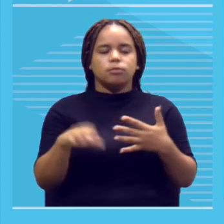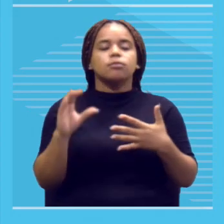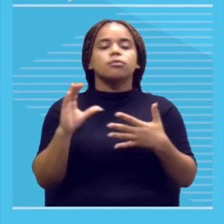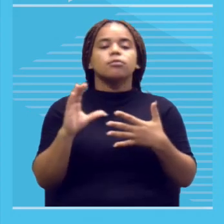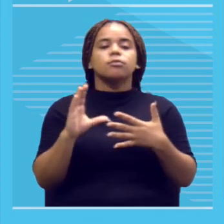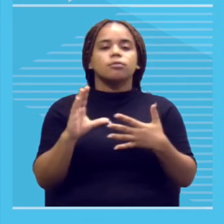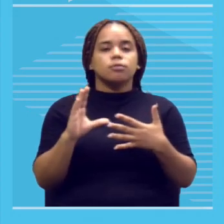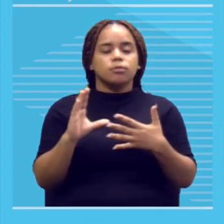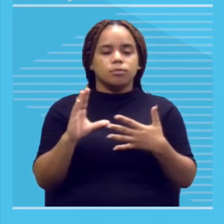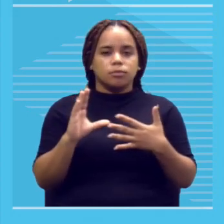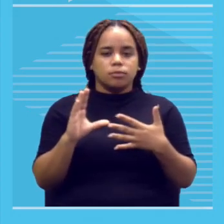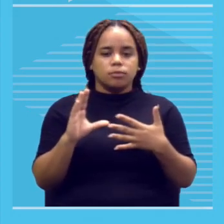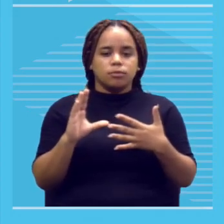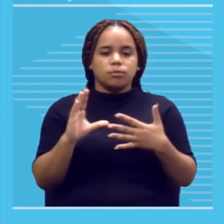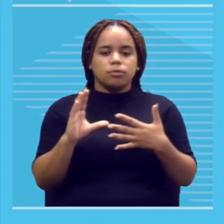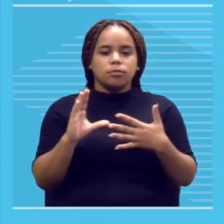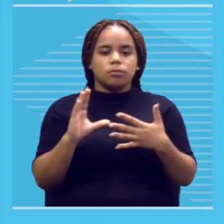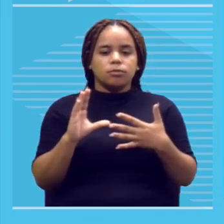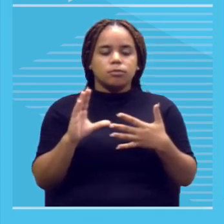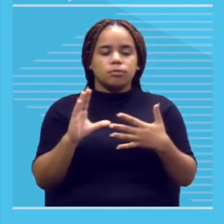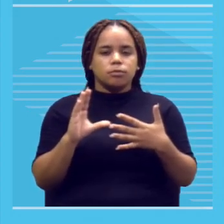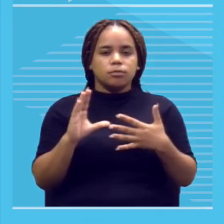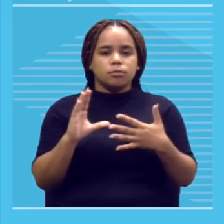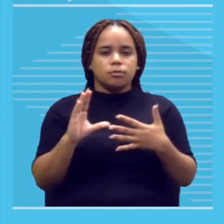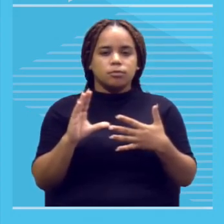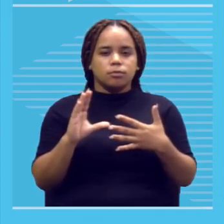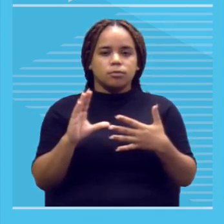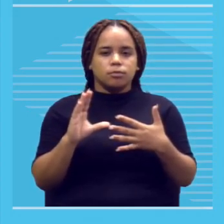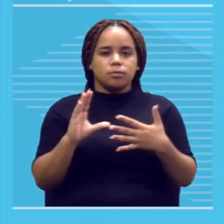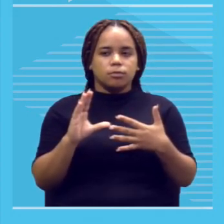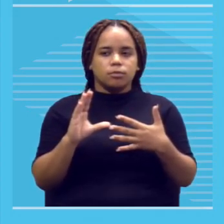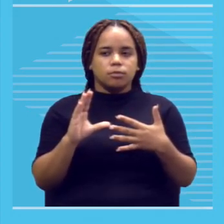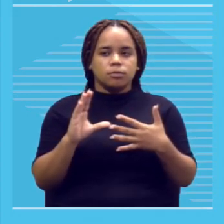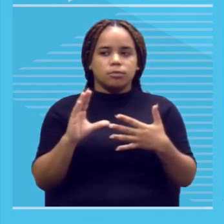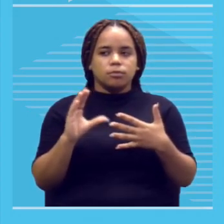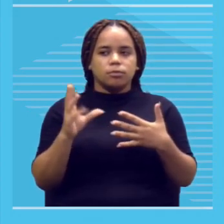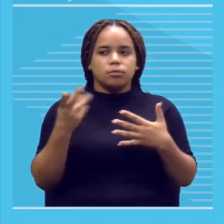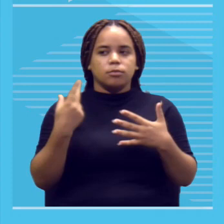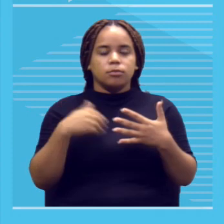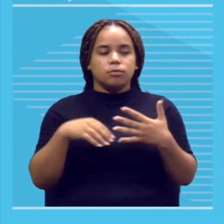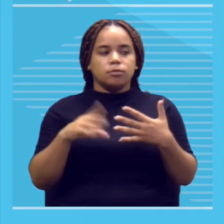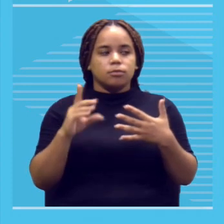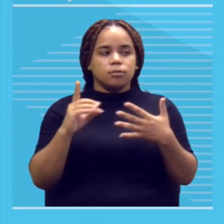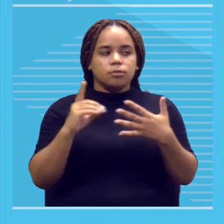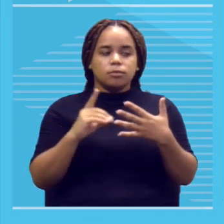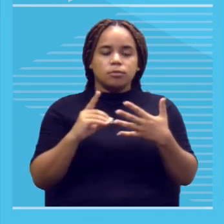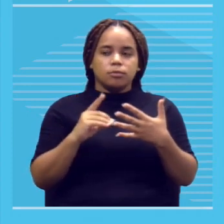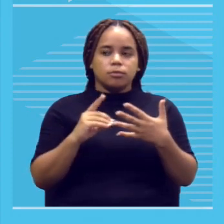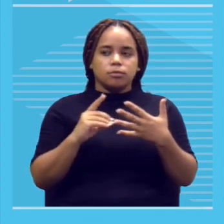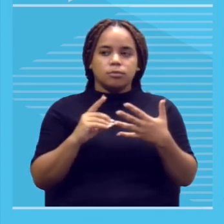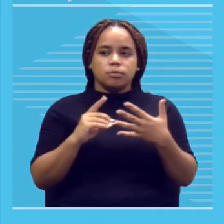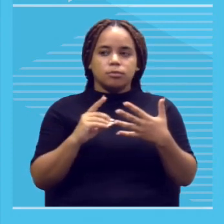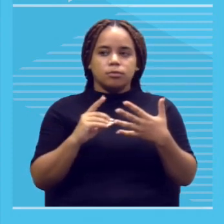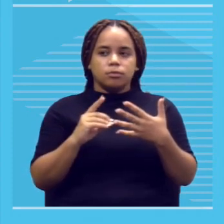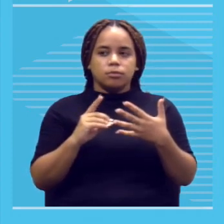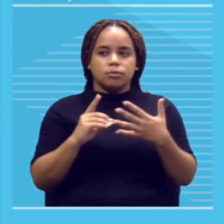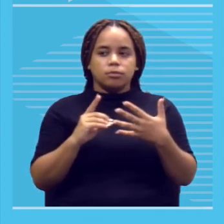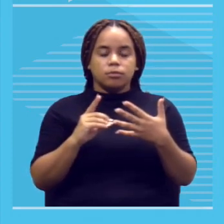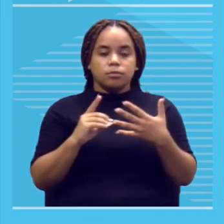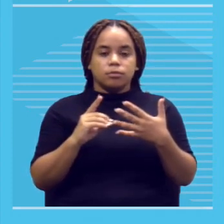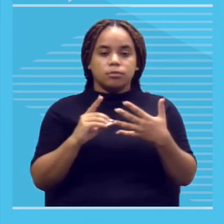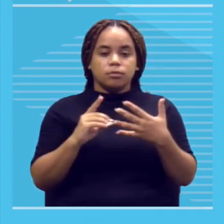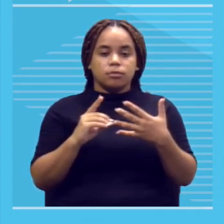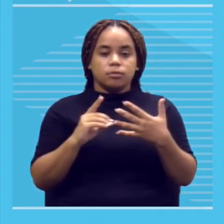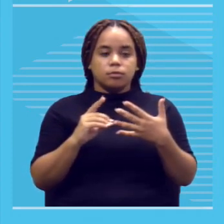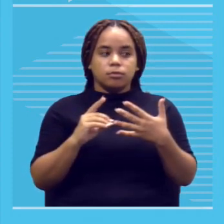a declaração islâmica universal dos deveres humanos acordo islâmico sobre